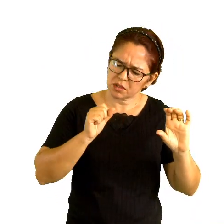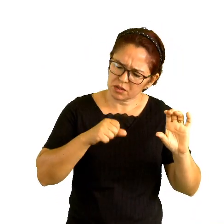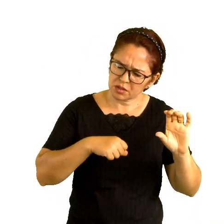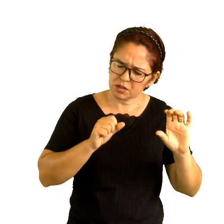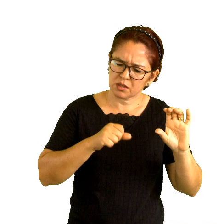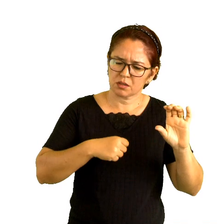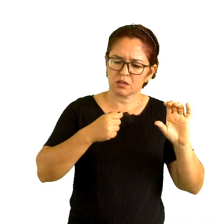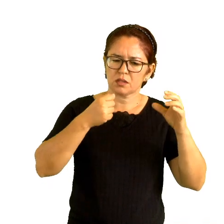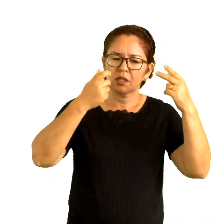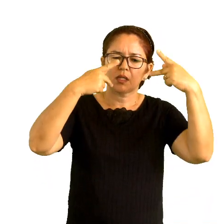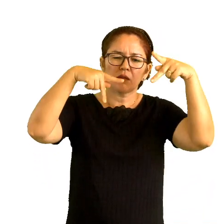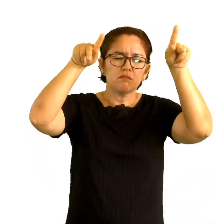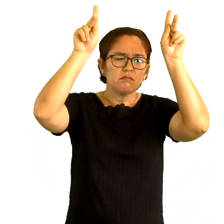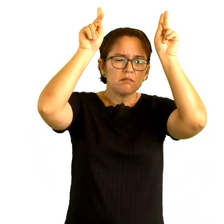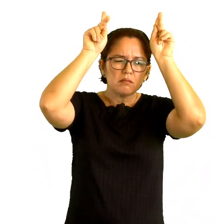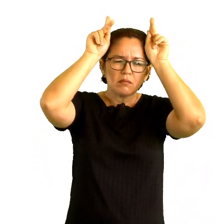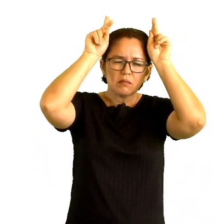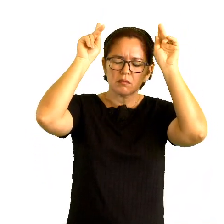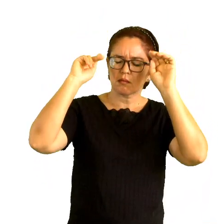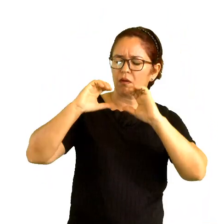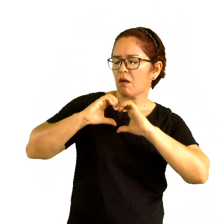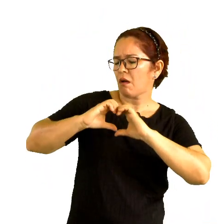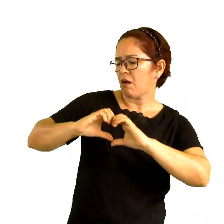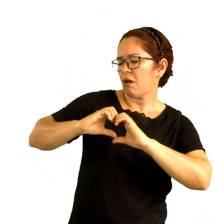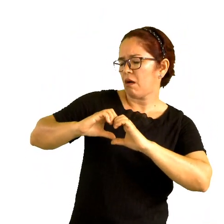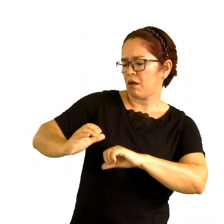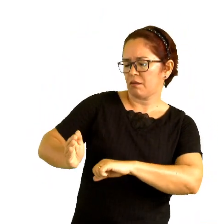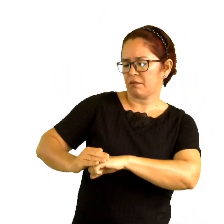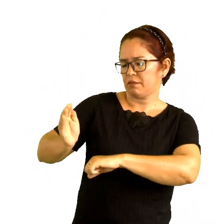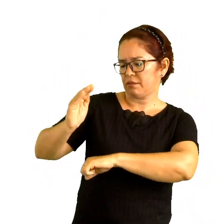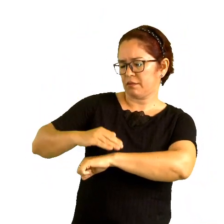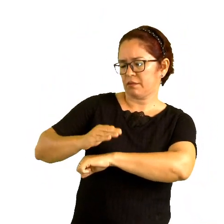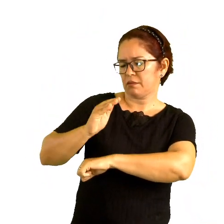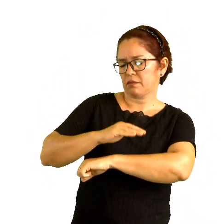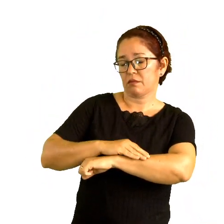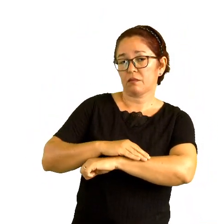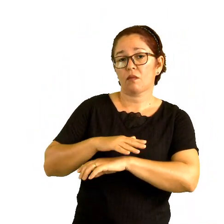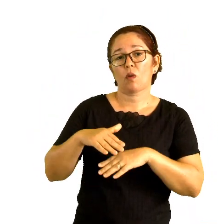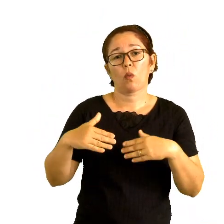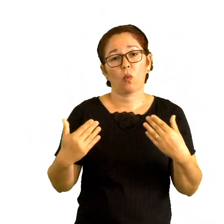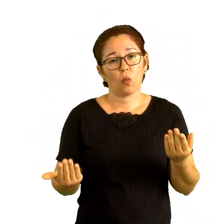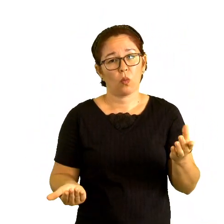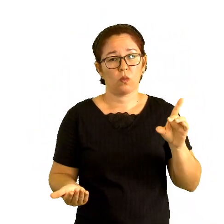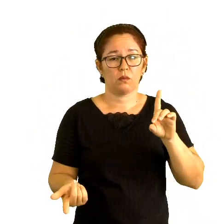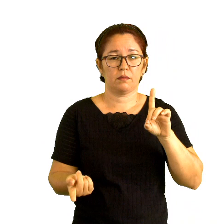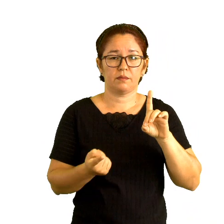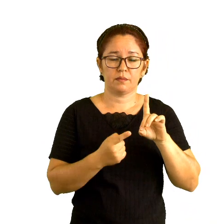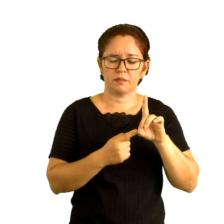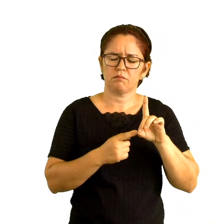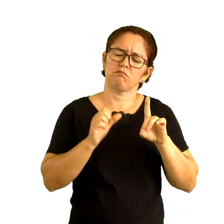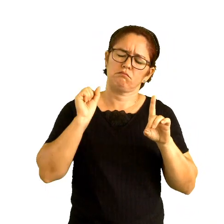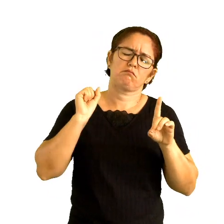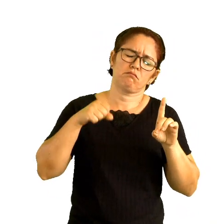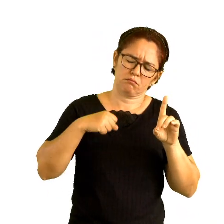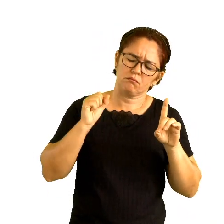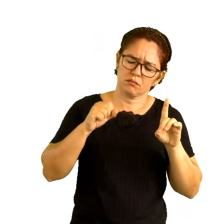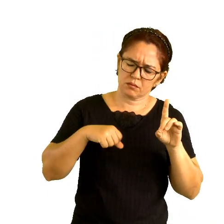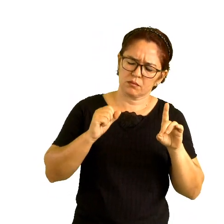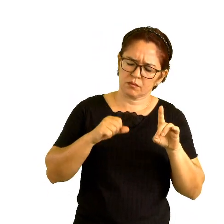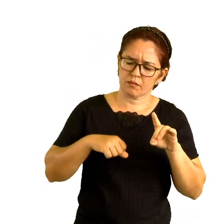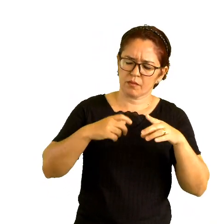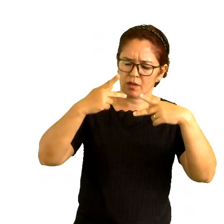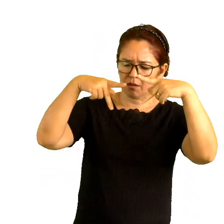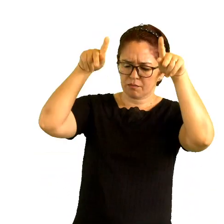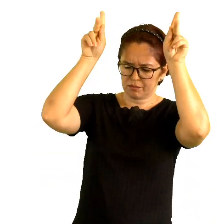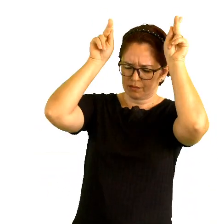se apaixona pelo sapo. Ou seria a letra D? Sim, pois a princesa